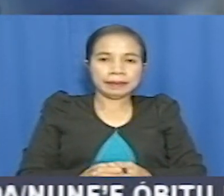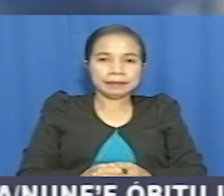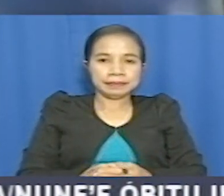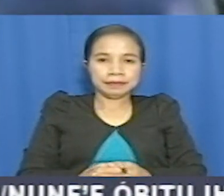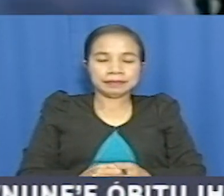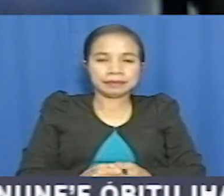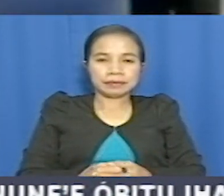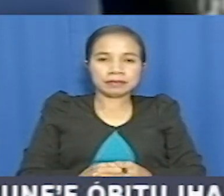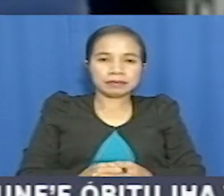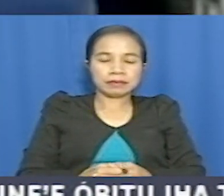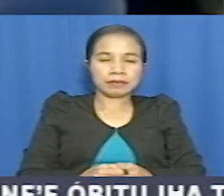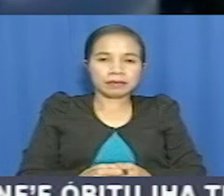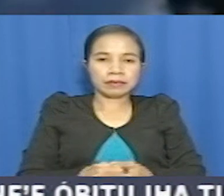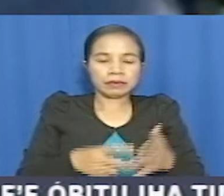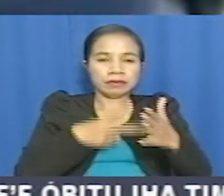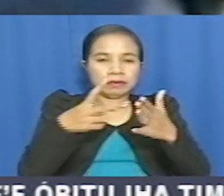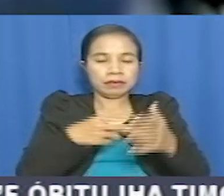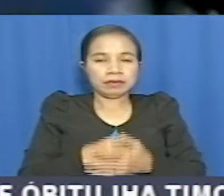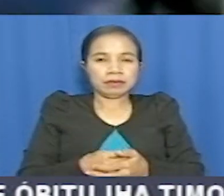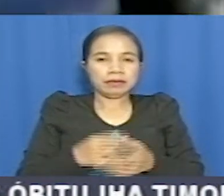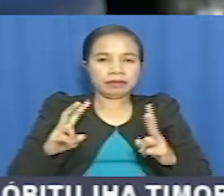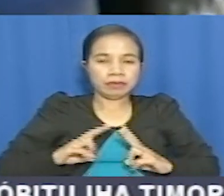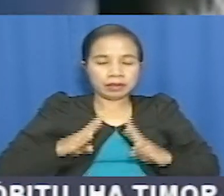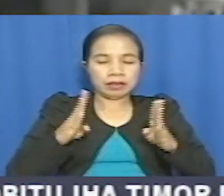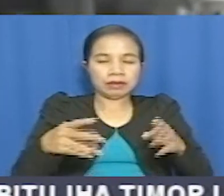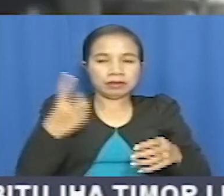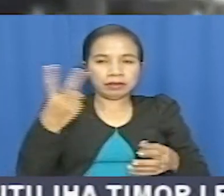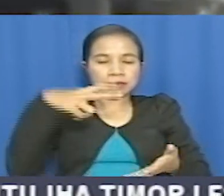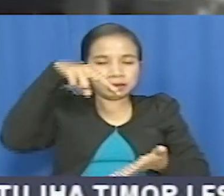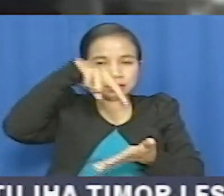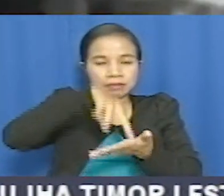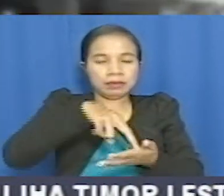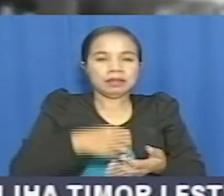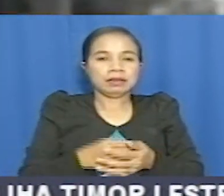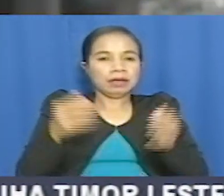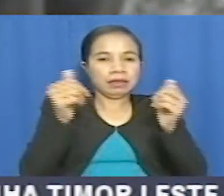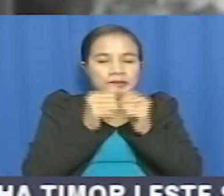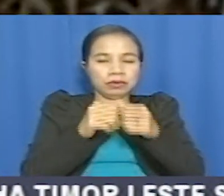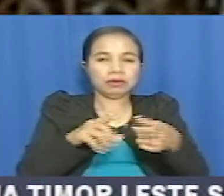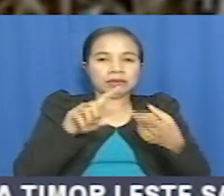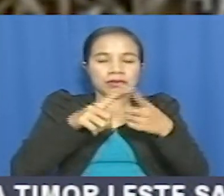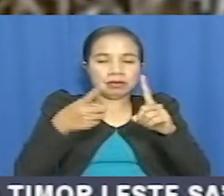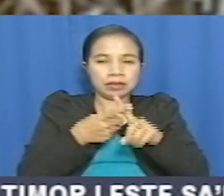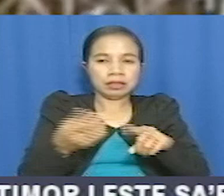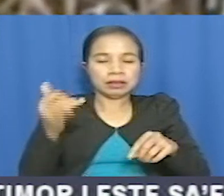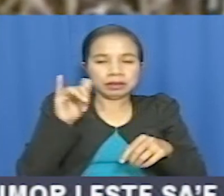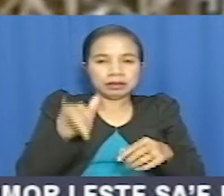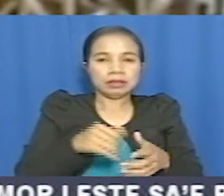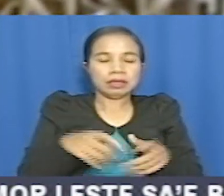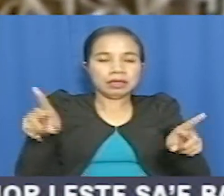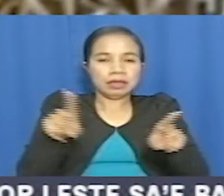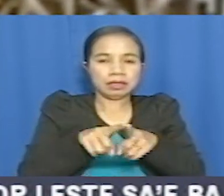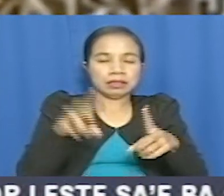O firmeza, saudoso Biques Fuik na fatem firme e luta. O dia muito com minha compatriota Sira,